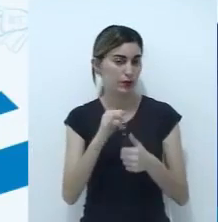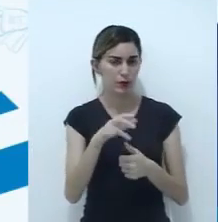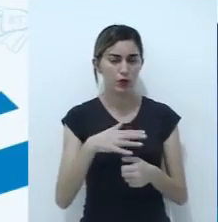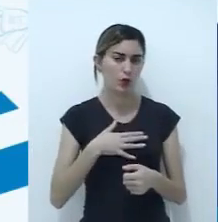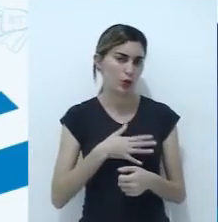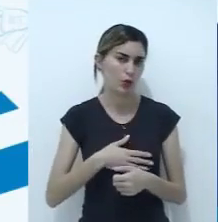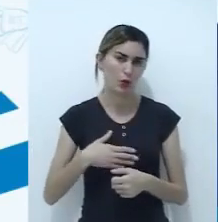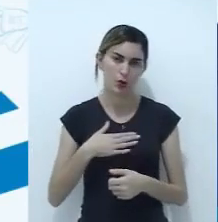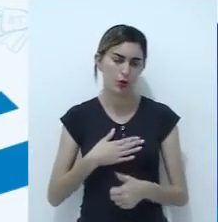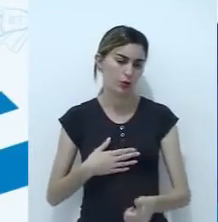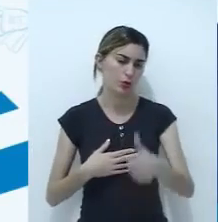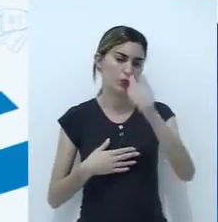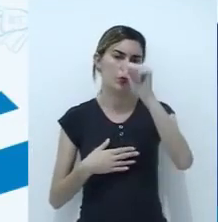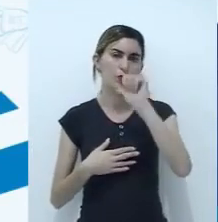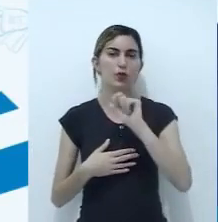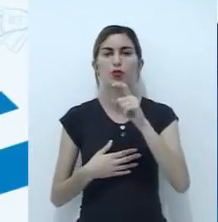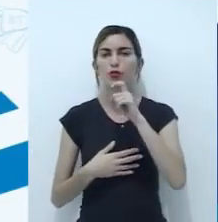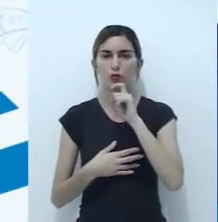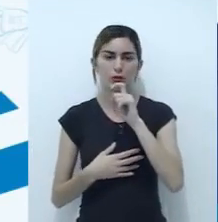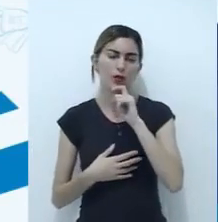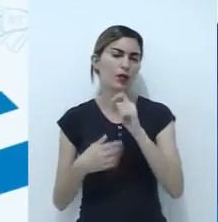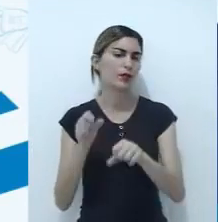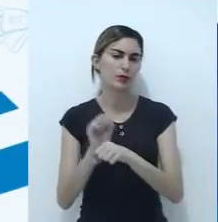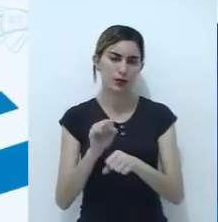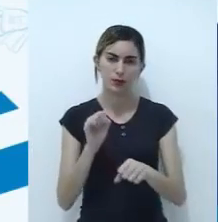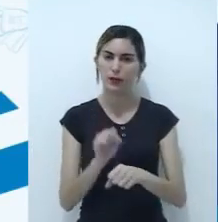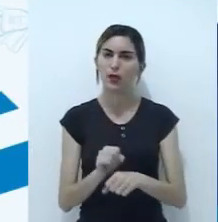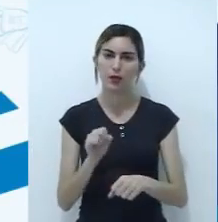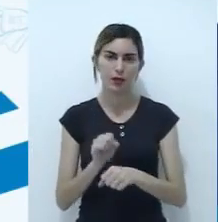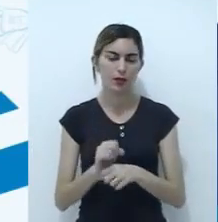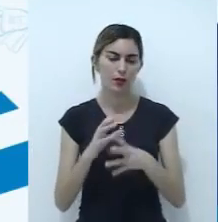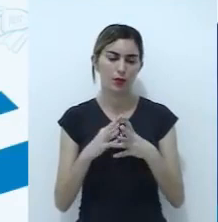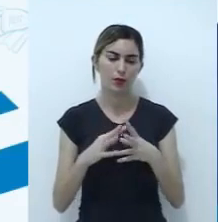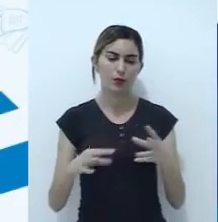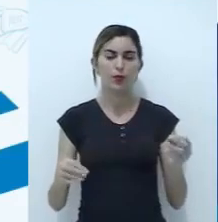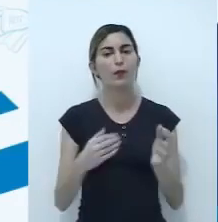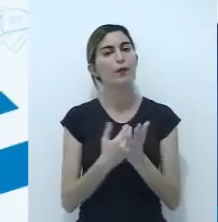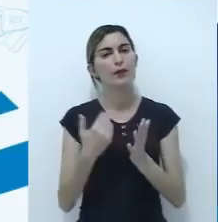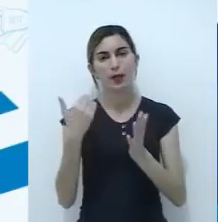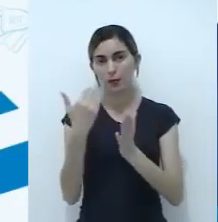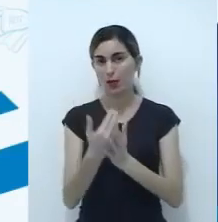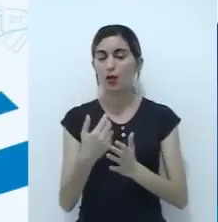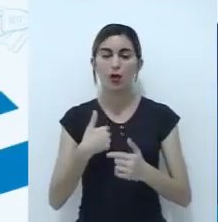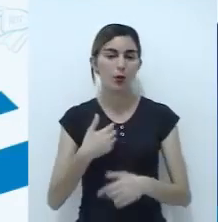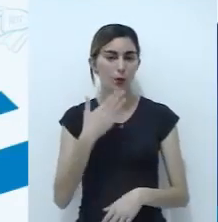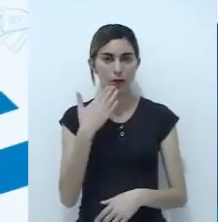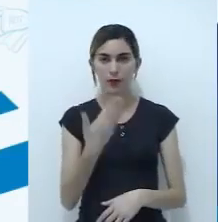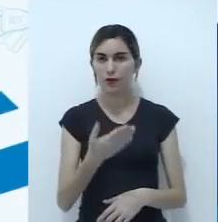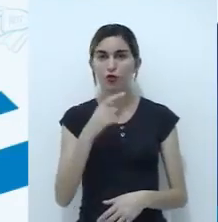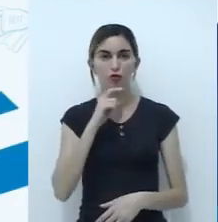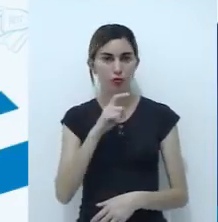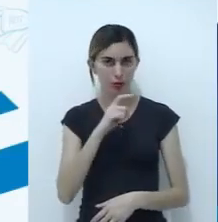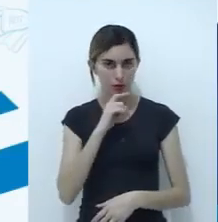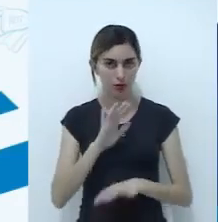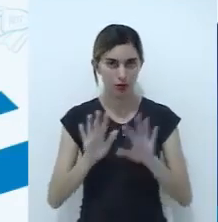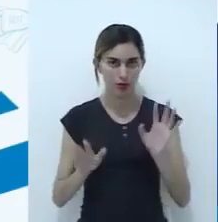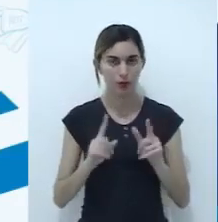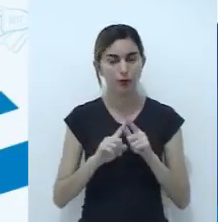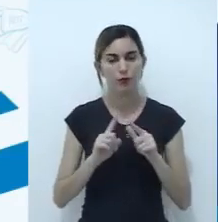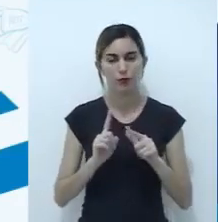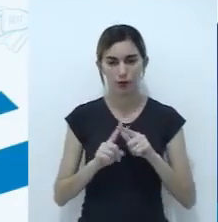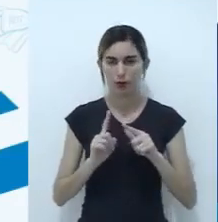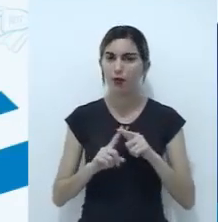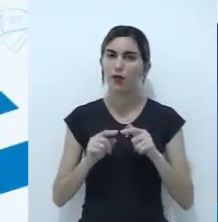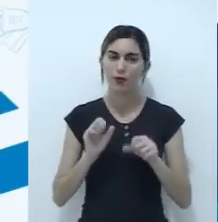ser se você gosta, né, de tomar bem geladinho, aí você vai esperar um tempo maior. Eu mesmo prefiro tomar gelado,